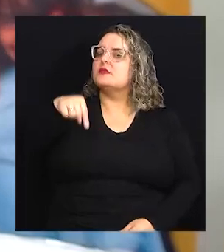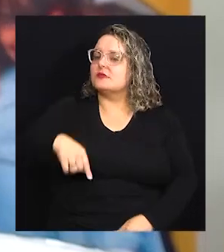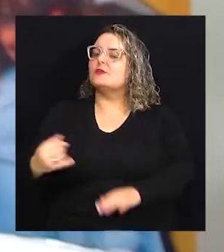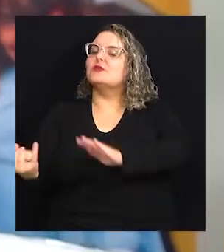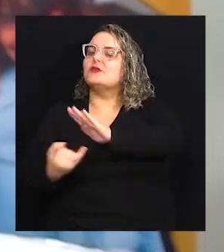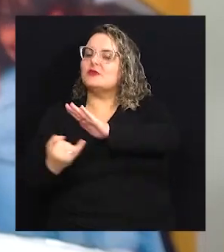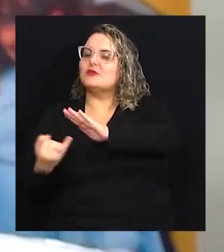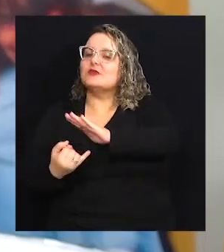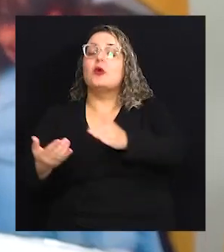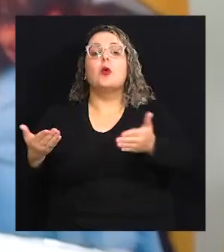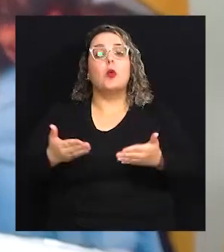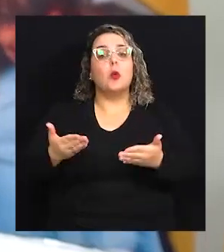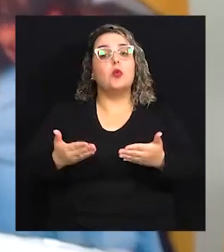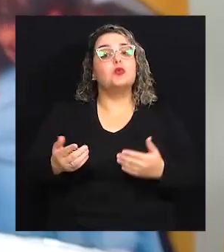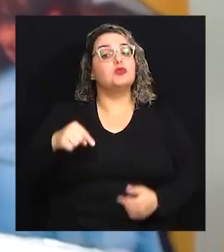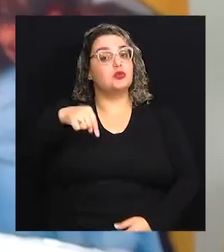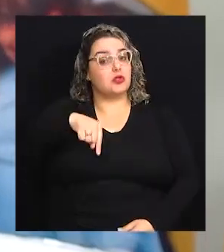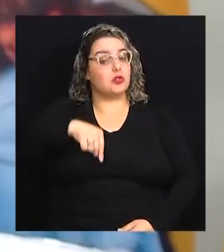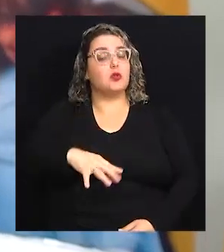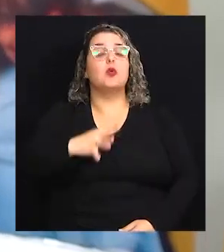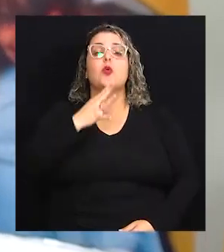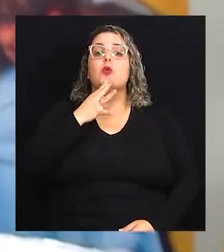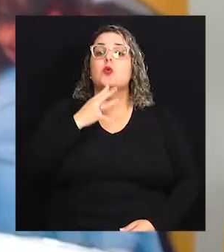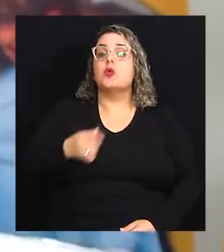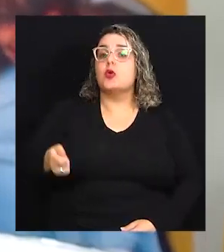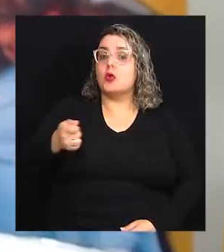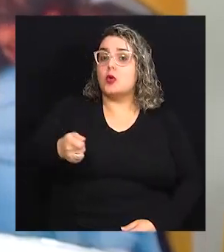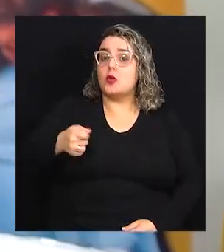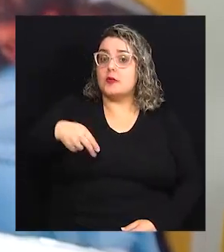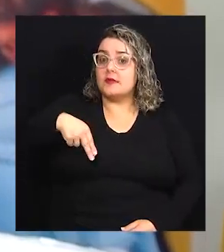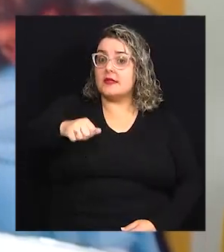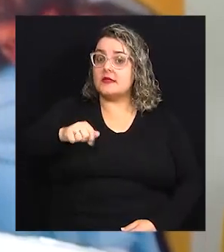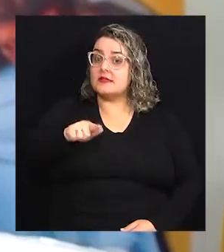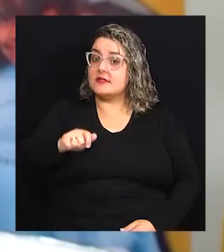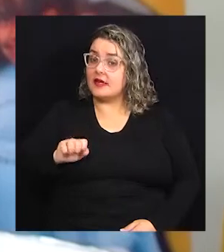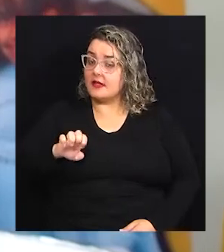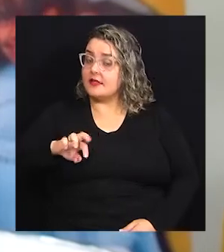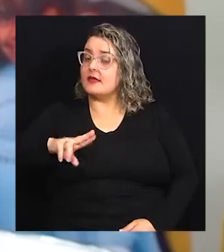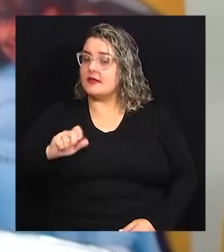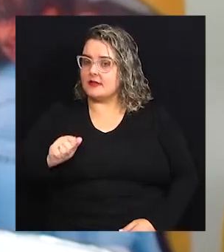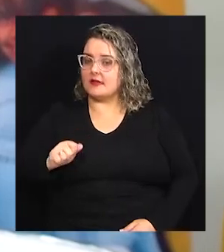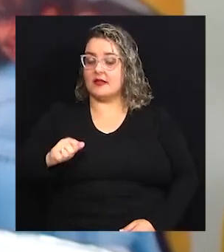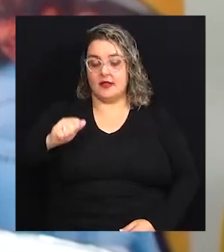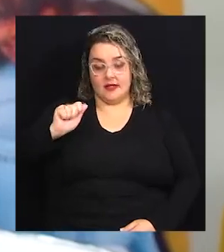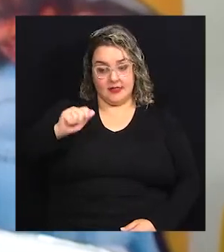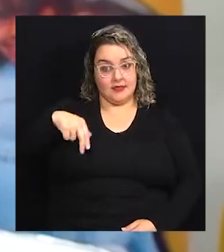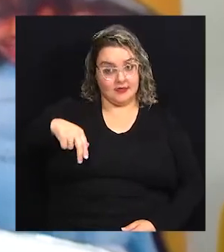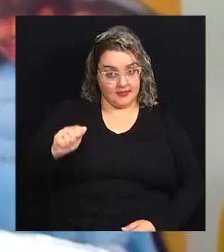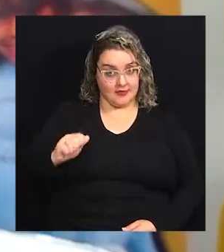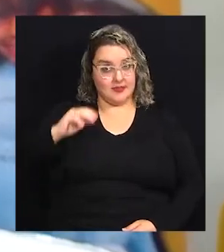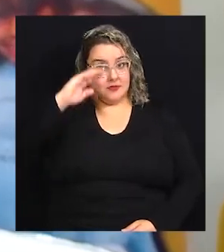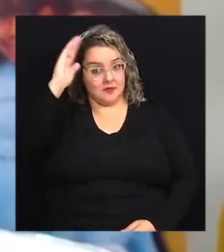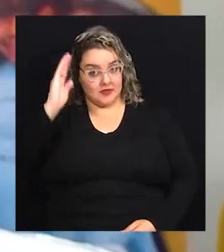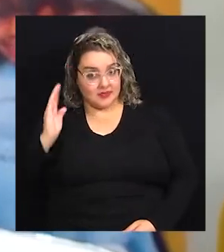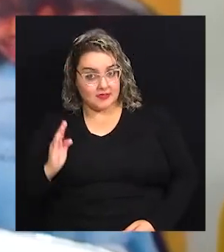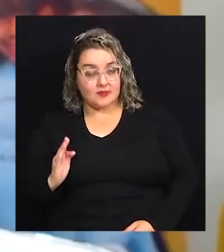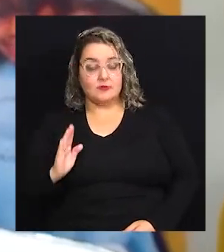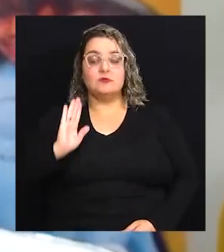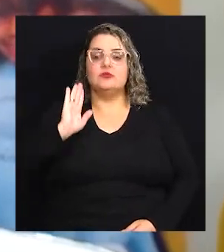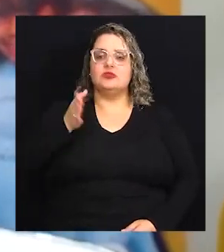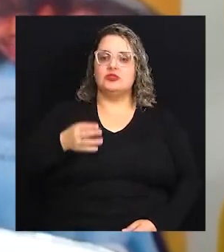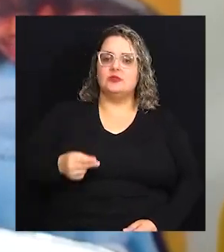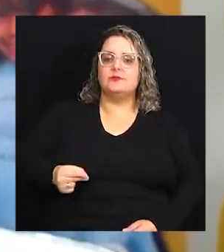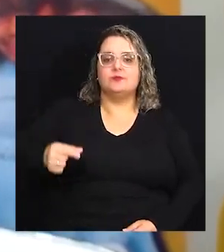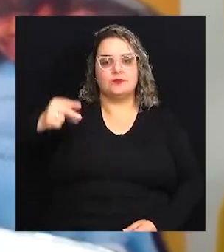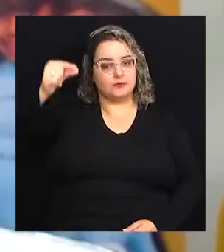uma instituição. Hoje a gente veio conhecer a Associação Nazarena Assistencial ANA Brasil. É uma instituição que